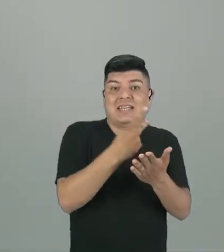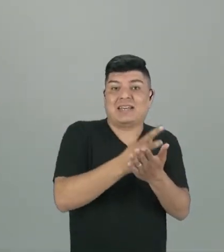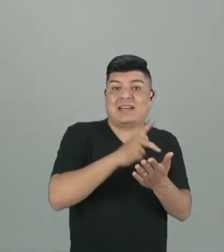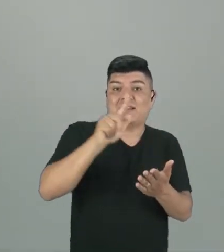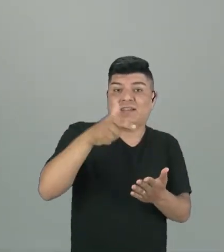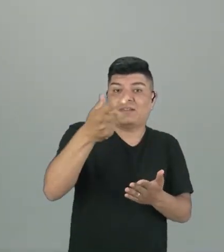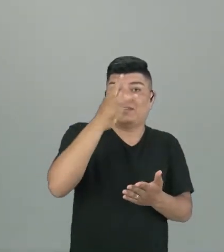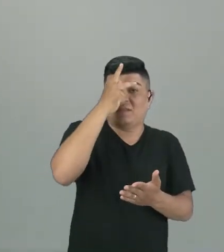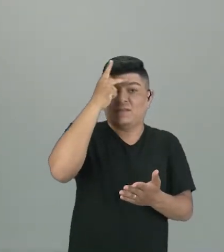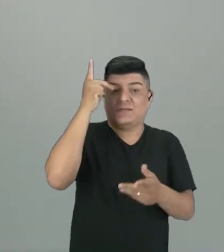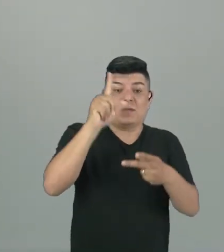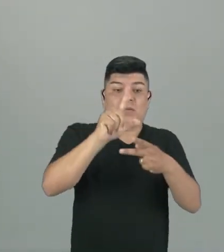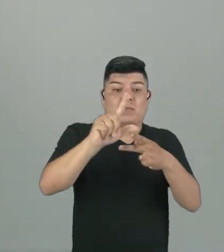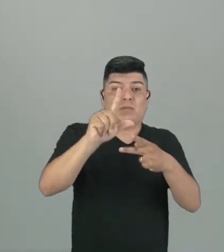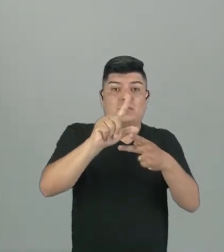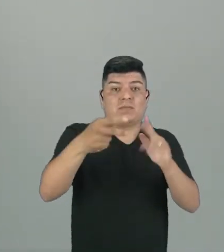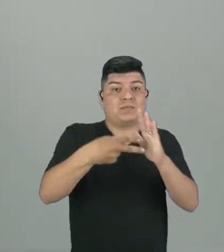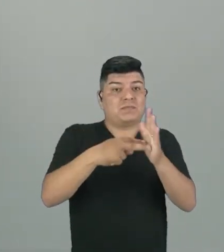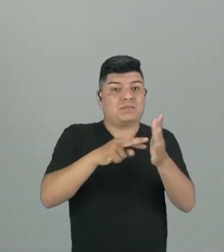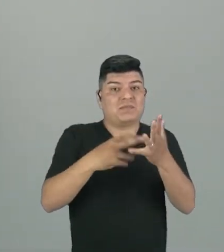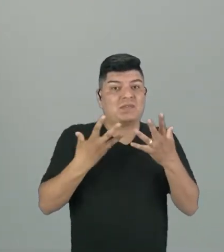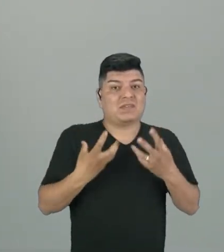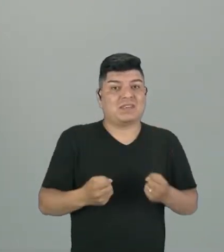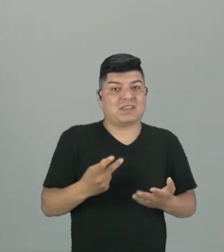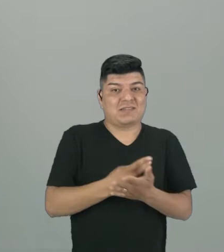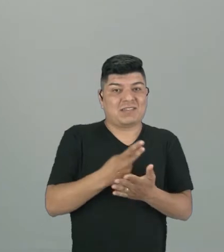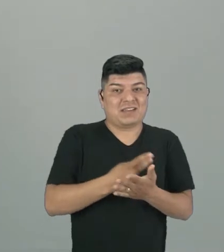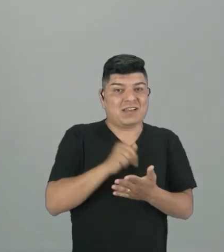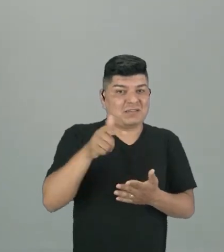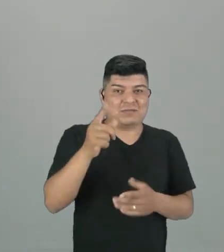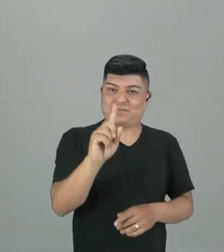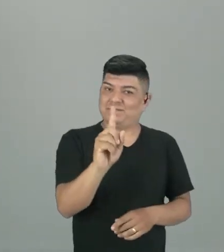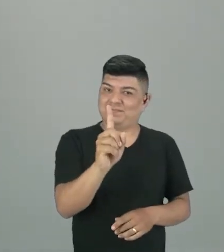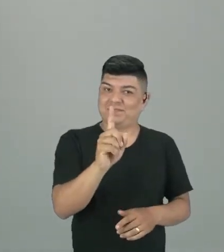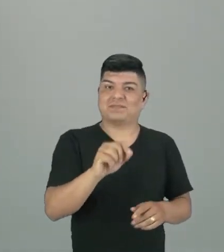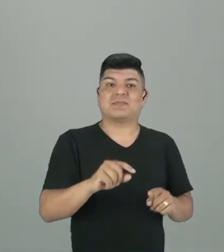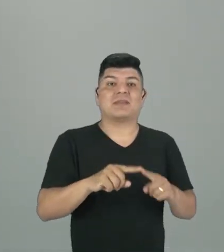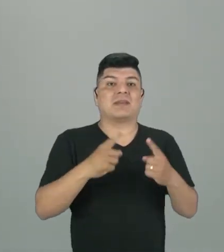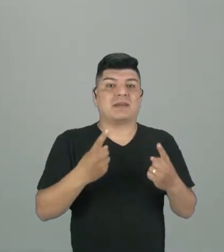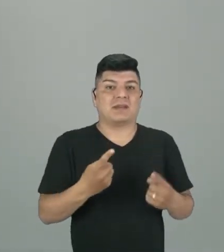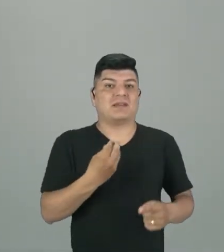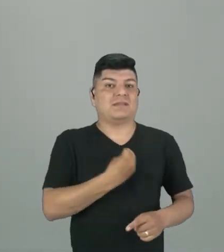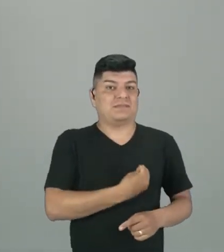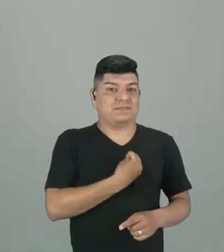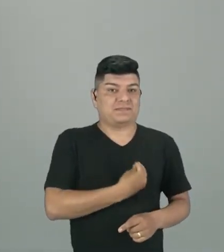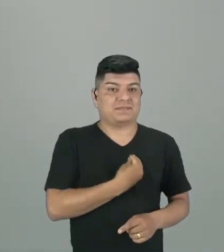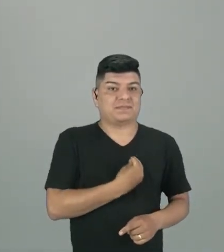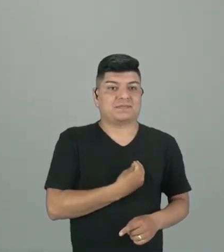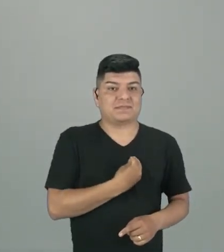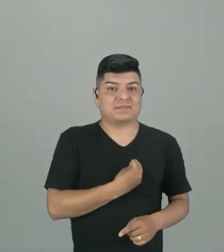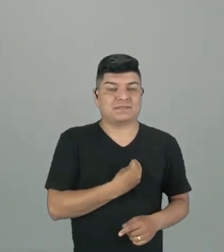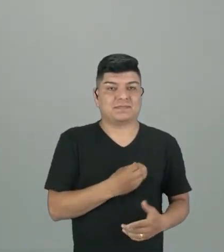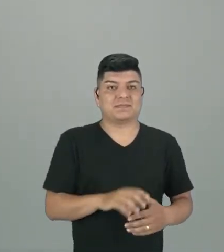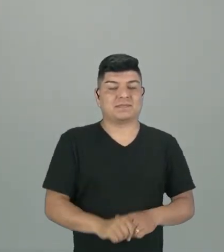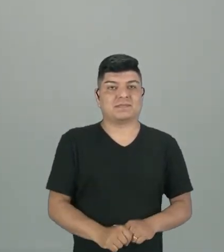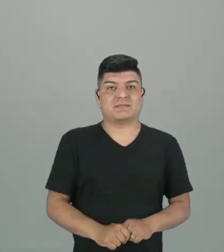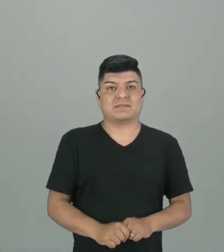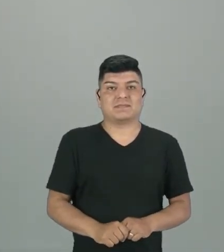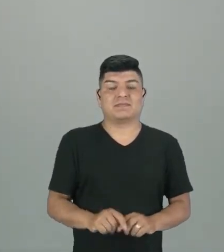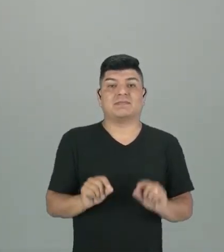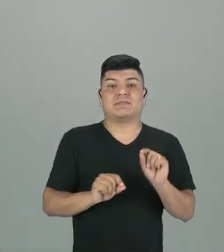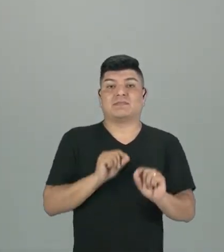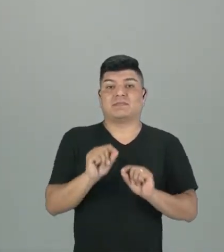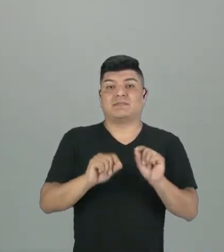pessoa, pluralidade não significa aceitar o que é errado no outro, não. É uma existência que implica